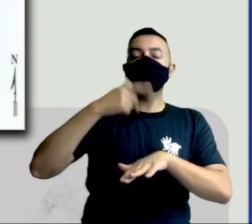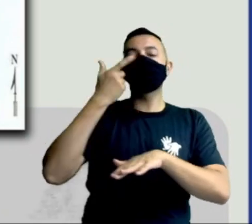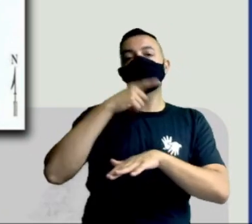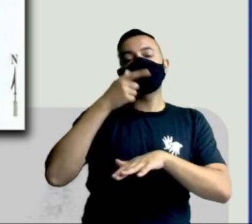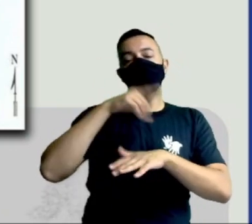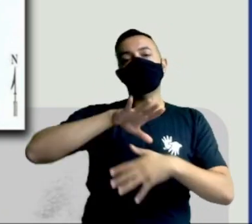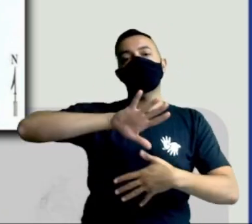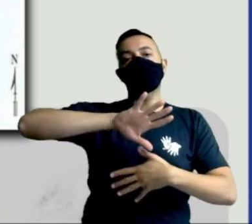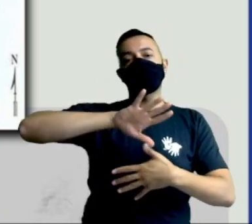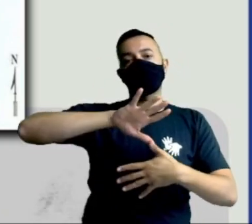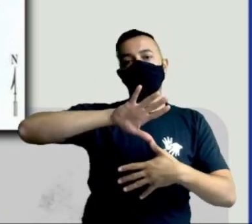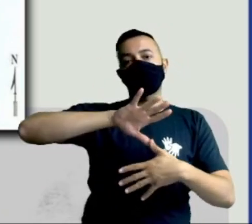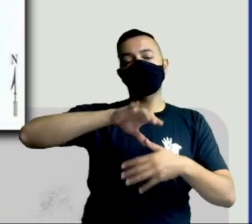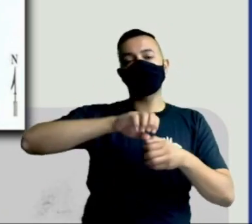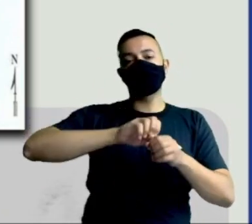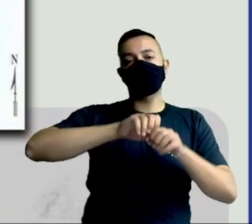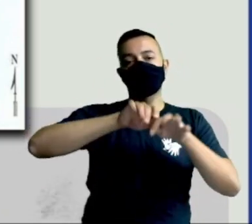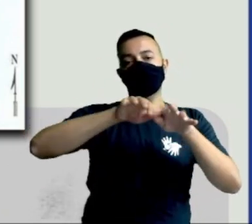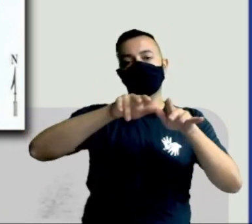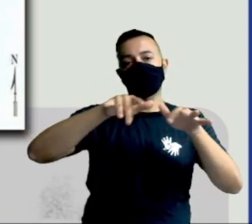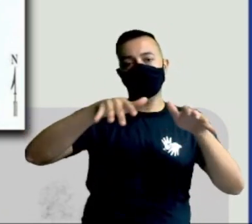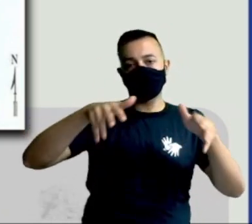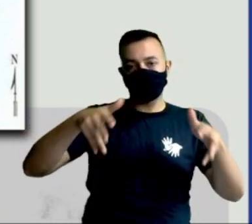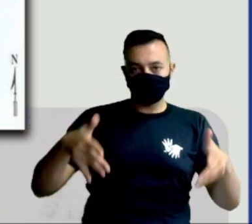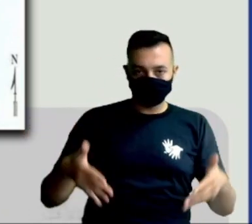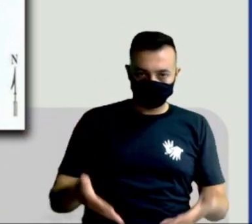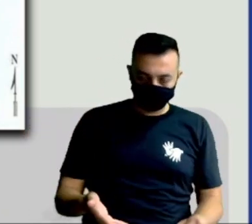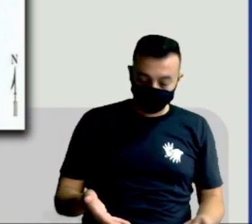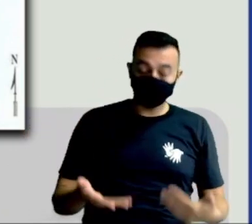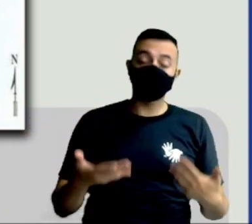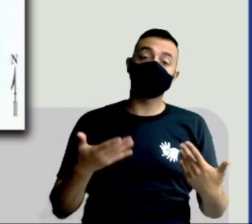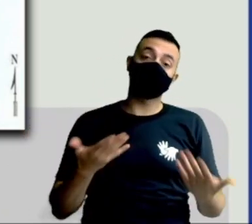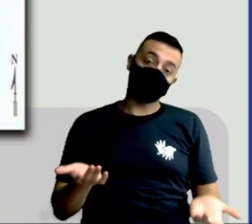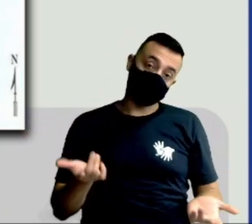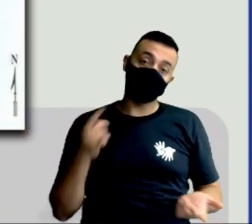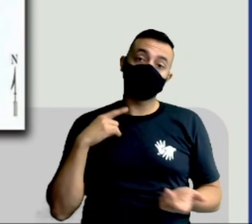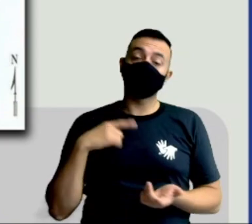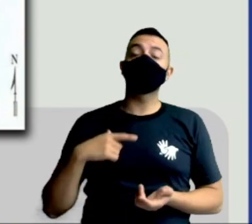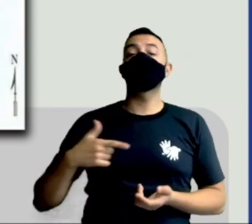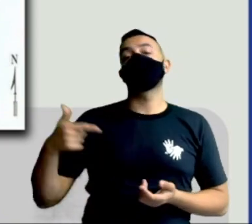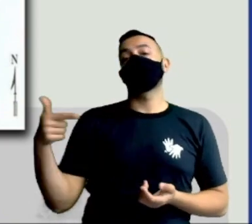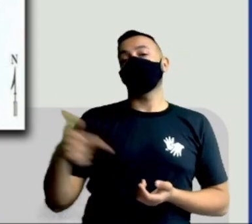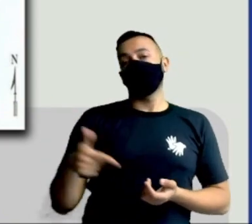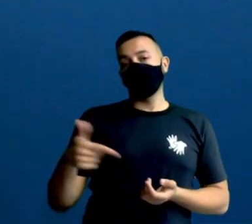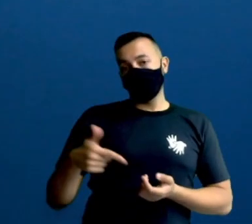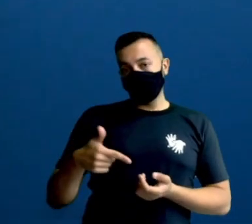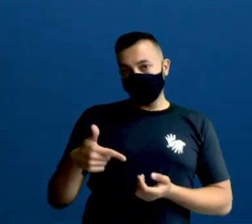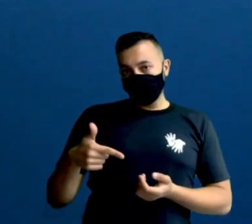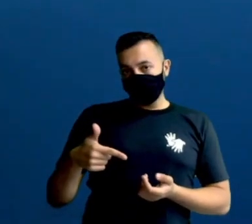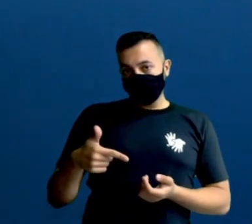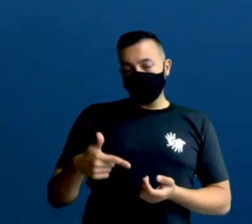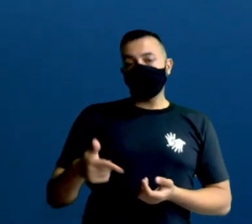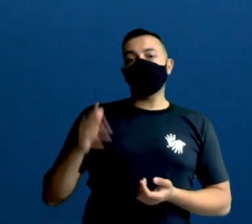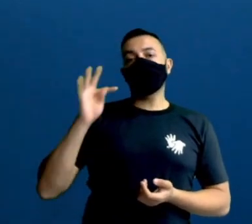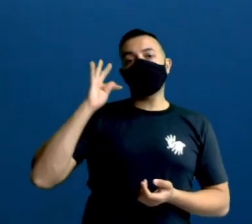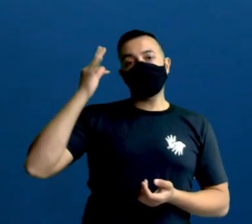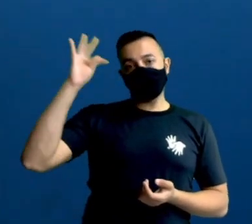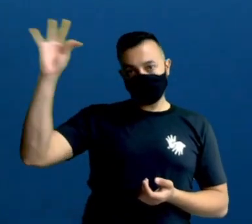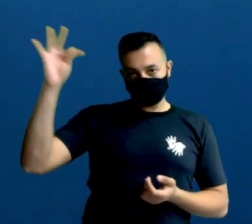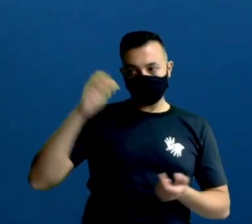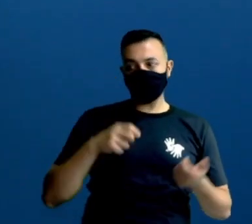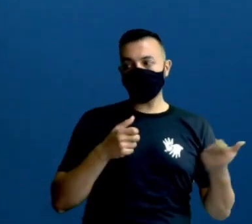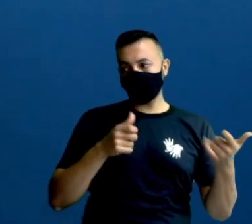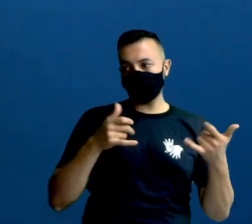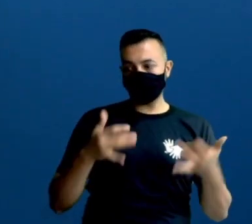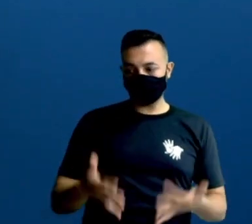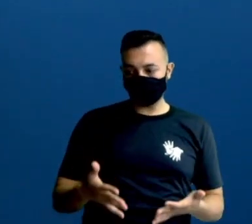chegaram na América e foram se espalhando pelo continente. E tem uma segunda teoria que